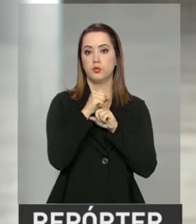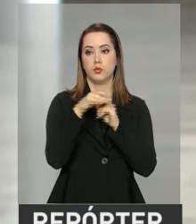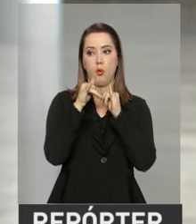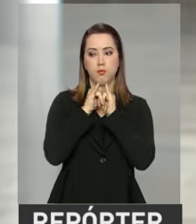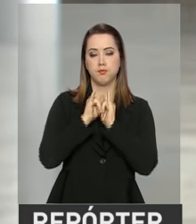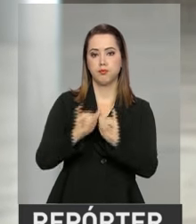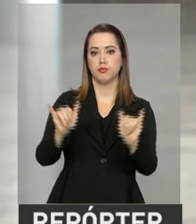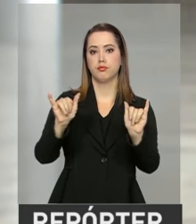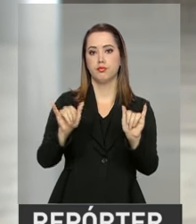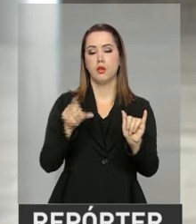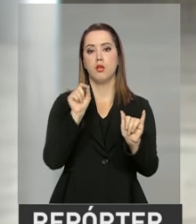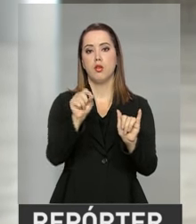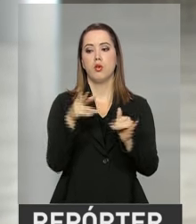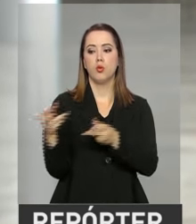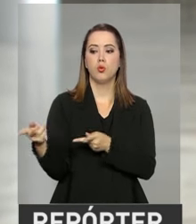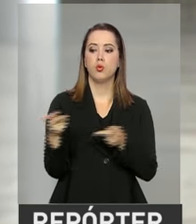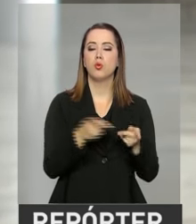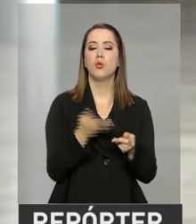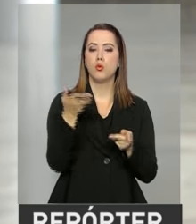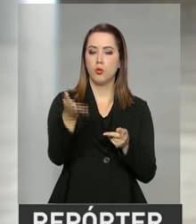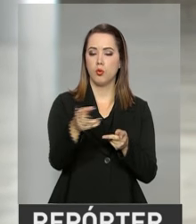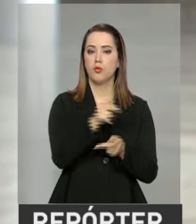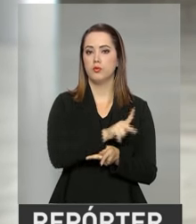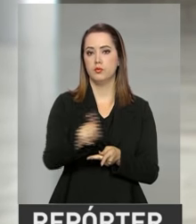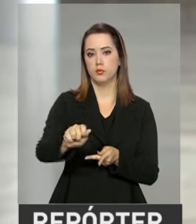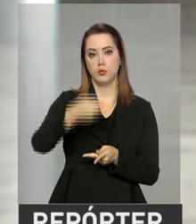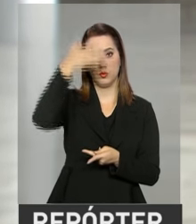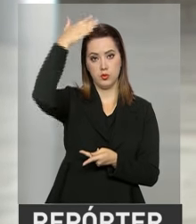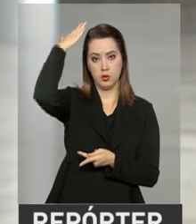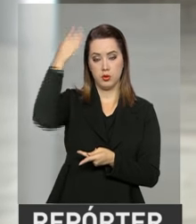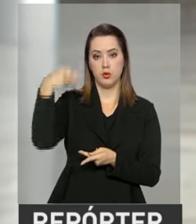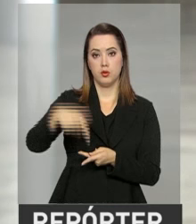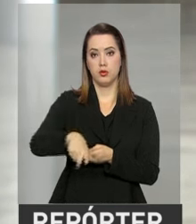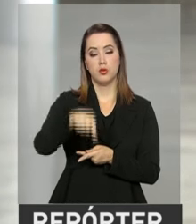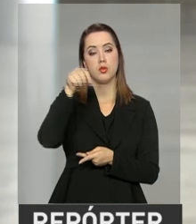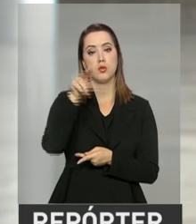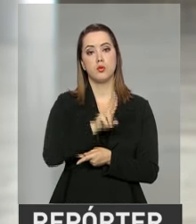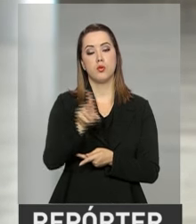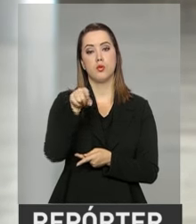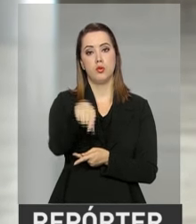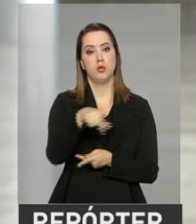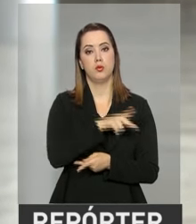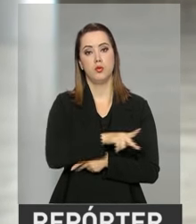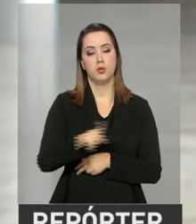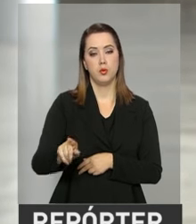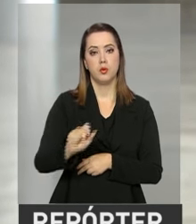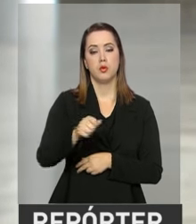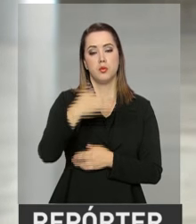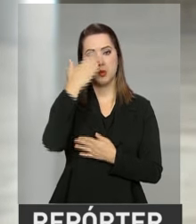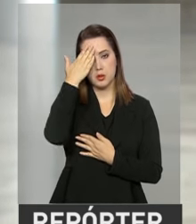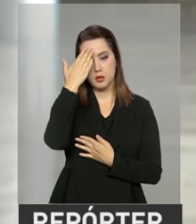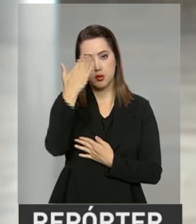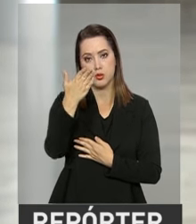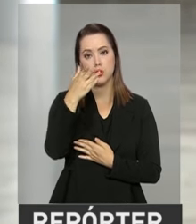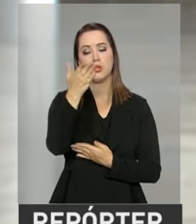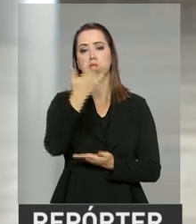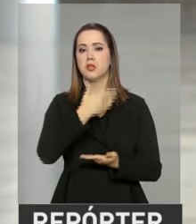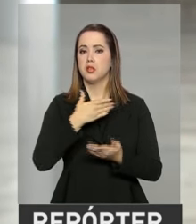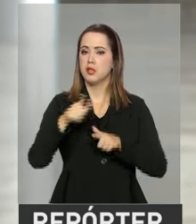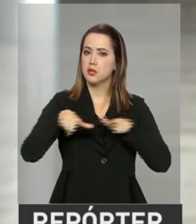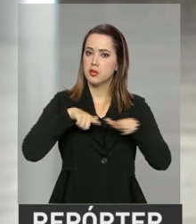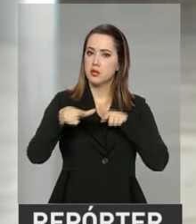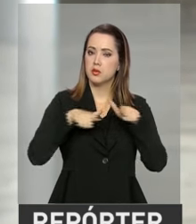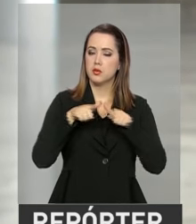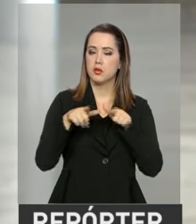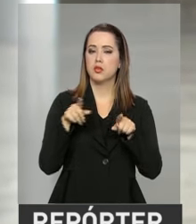nota, fala do convite feito pelo presidente Michel Temer a Gleice Mendonça e informa que o presidente Temer agradece os serviços prestados